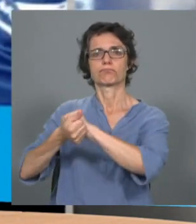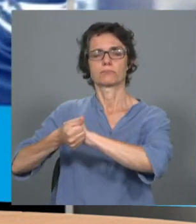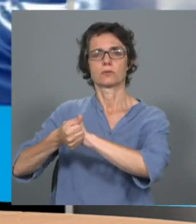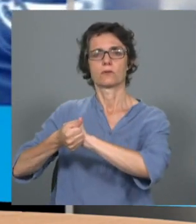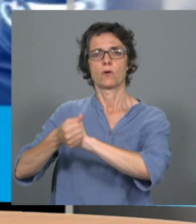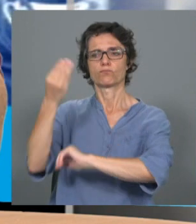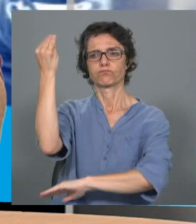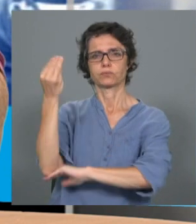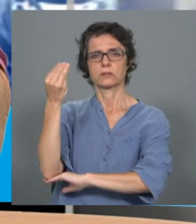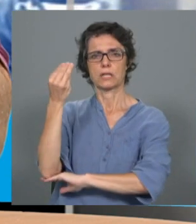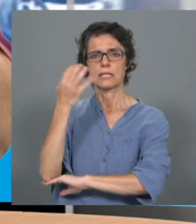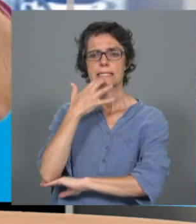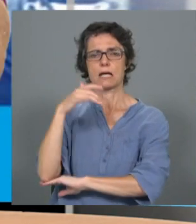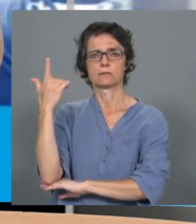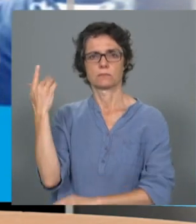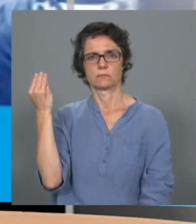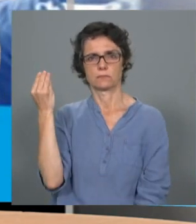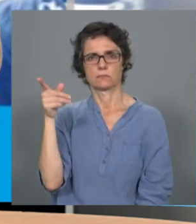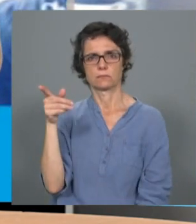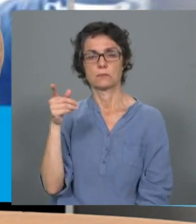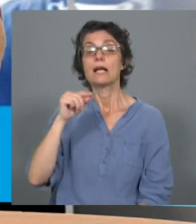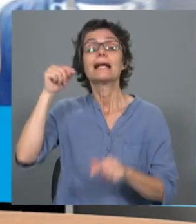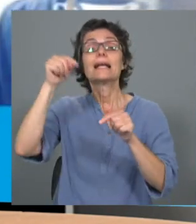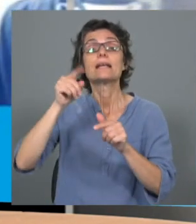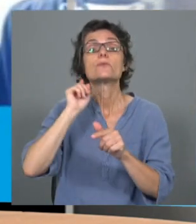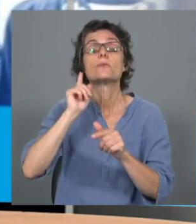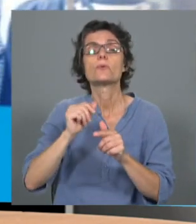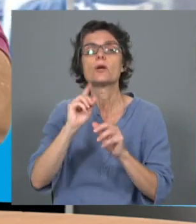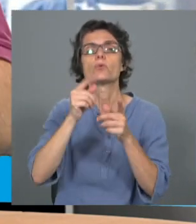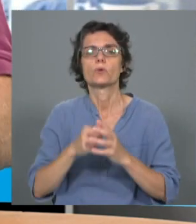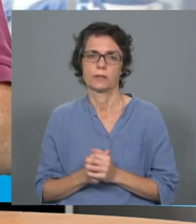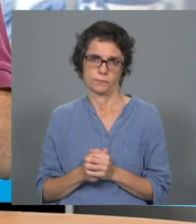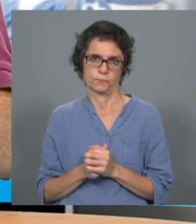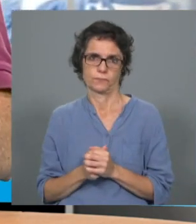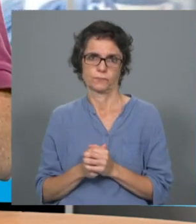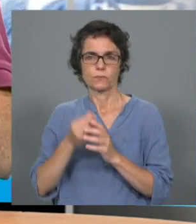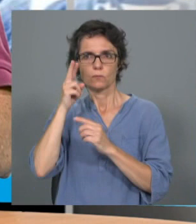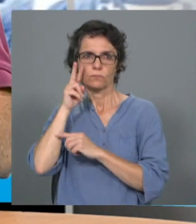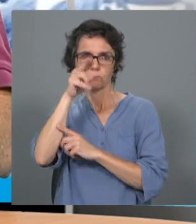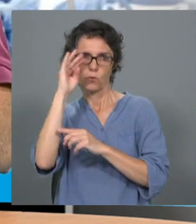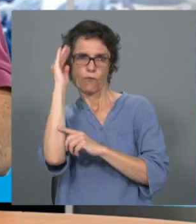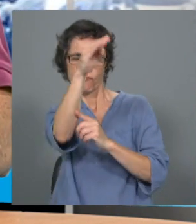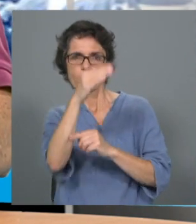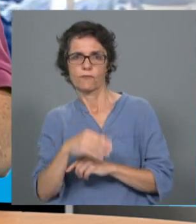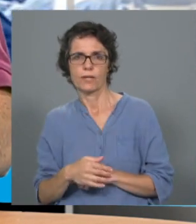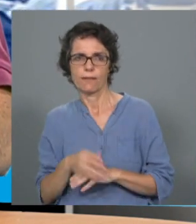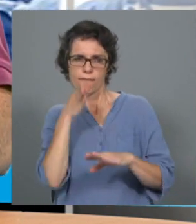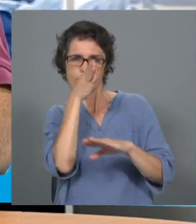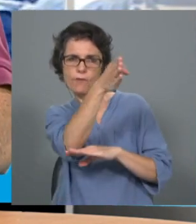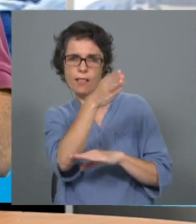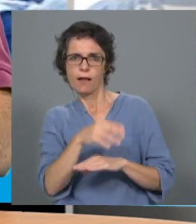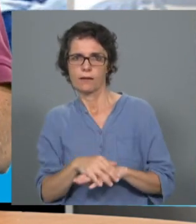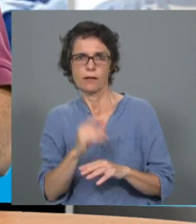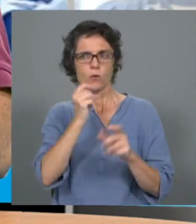mensagem. Não olhemos para trás, olhemos para a frente. Deus está connosco, Deus é o nosso guia, Deus vai à nossa frente